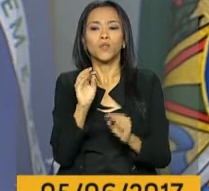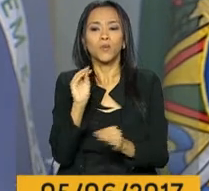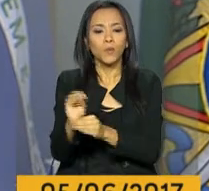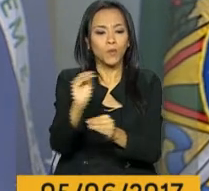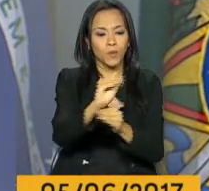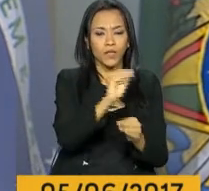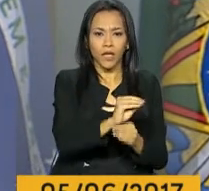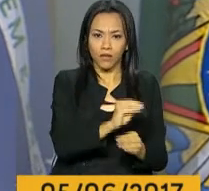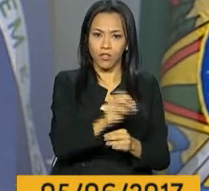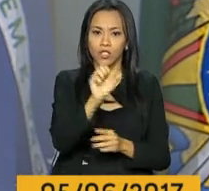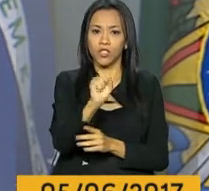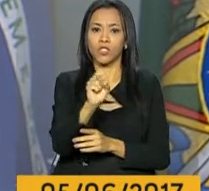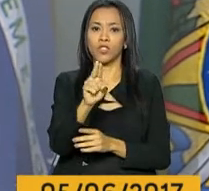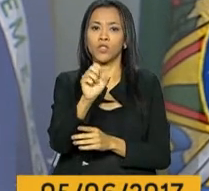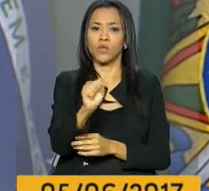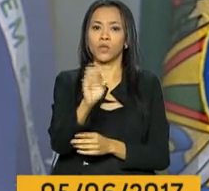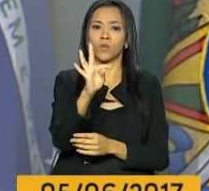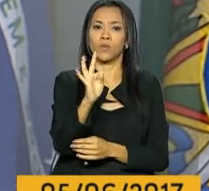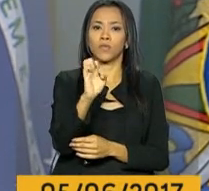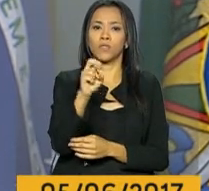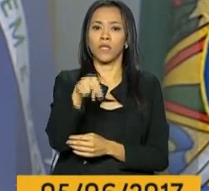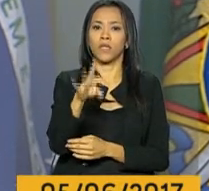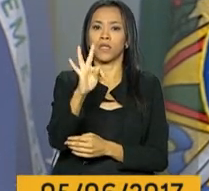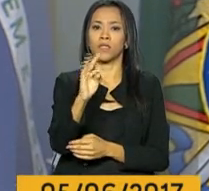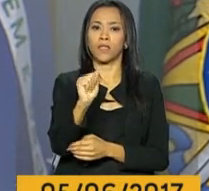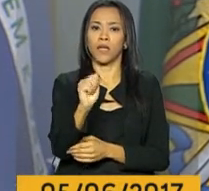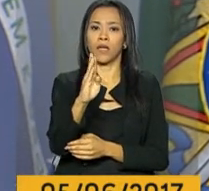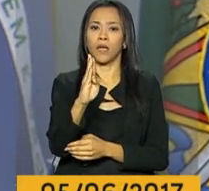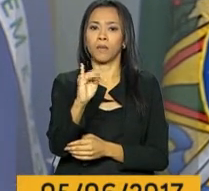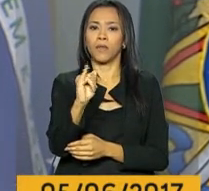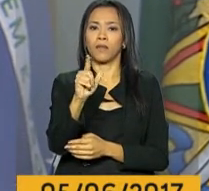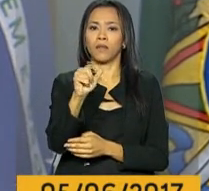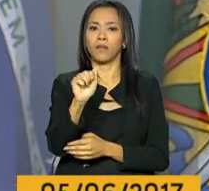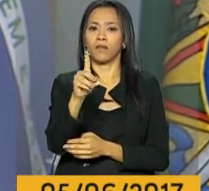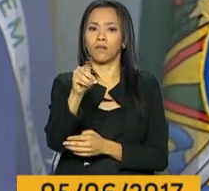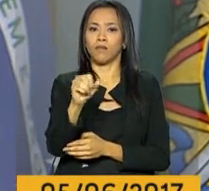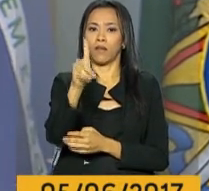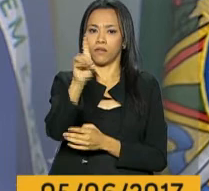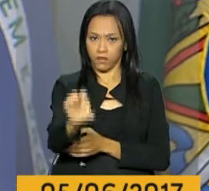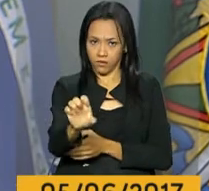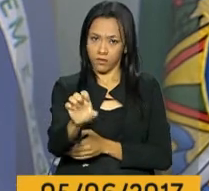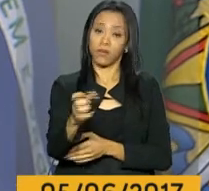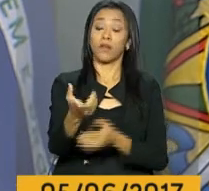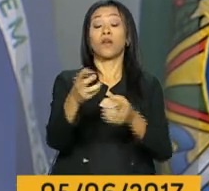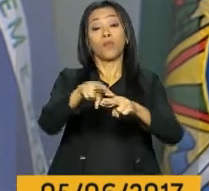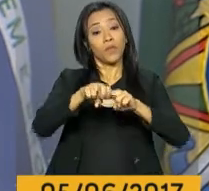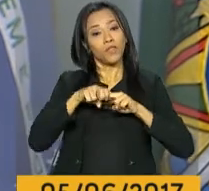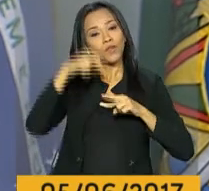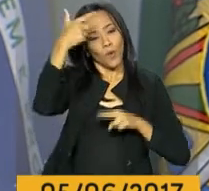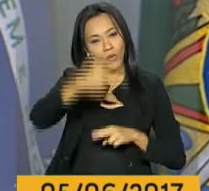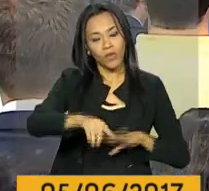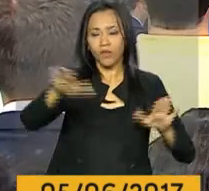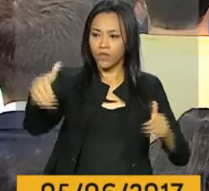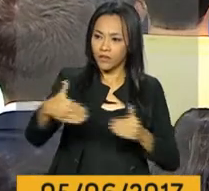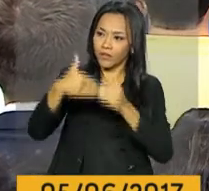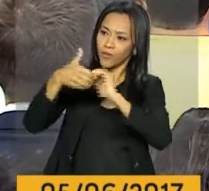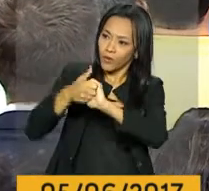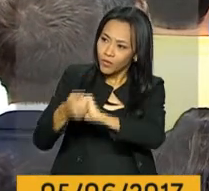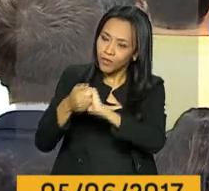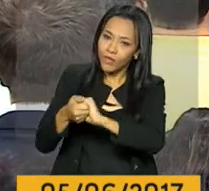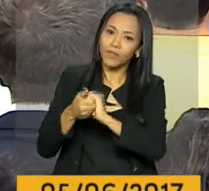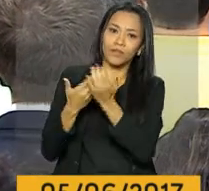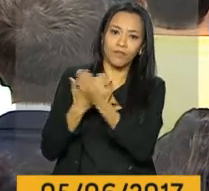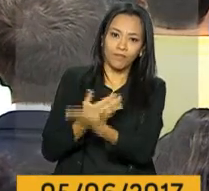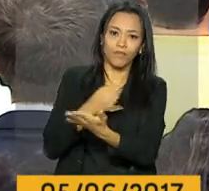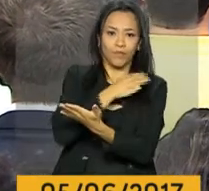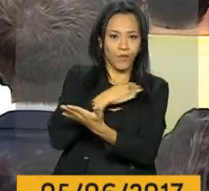nosso dever perante todos os brasileiros e por isso o cumprimento mais uma vez sabem filho porque está bem o nosso